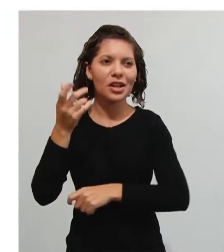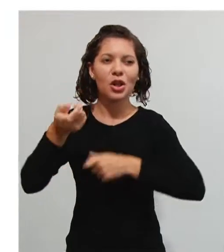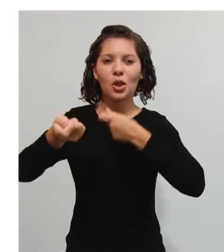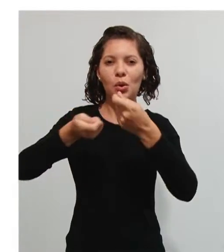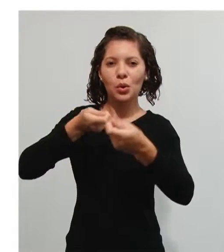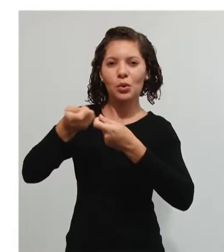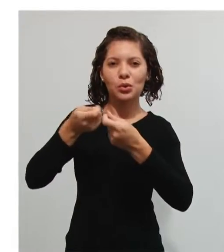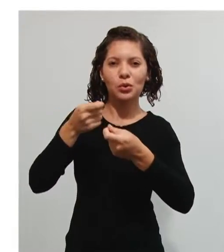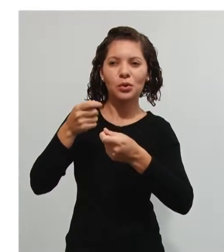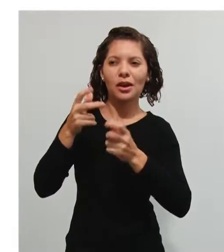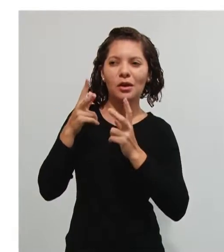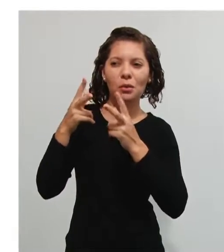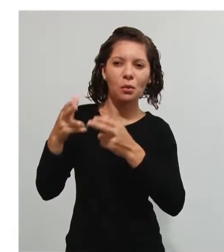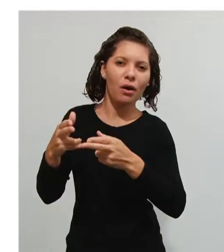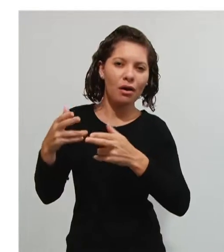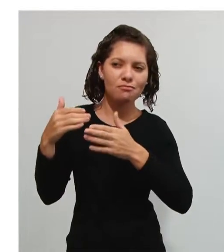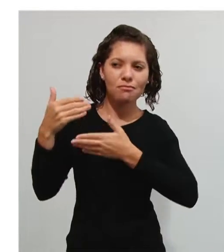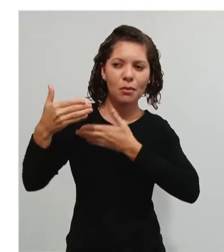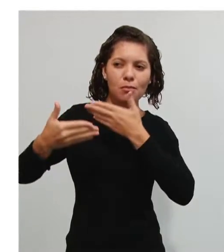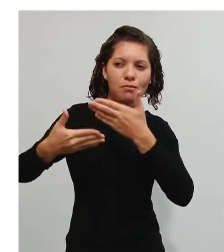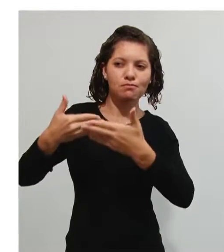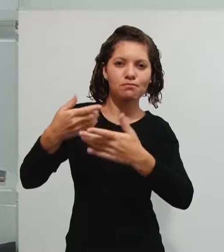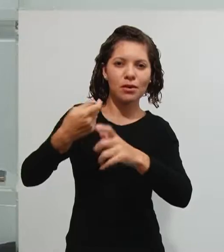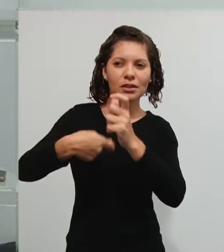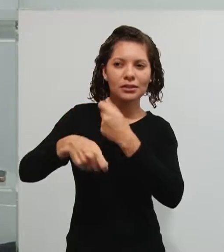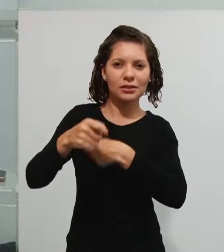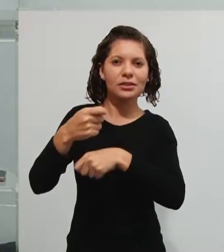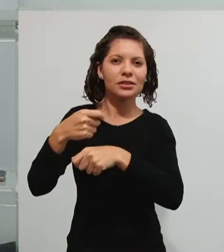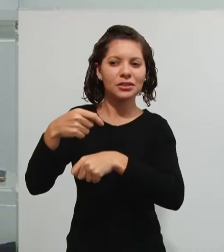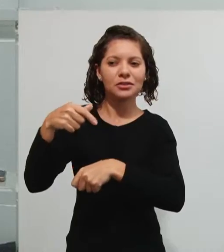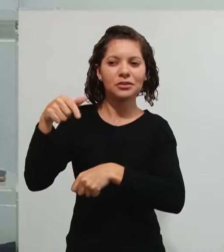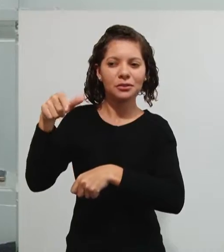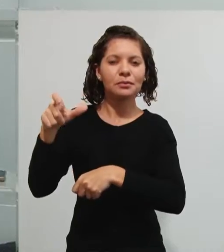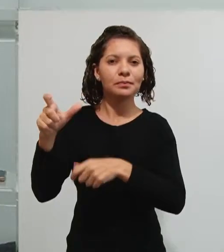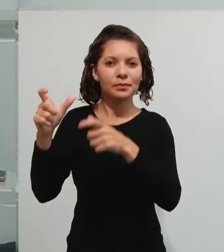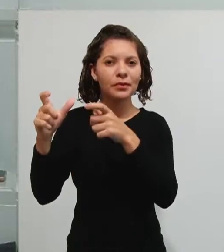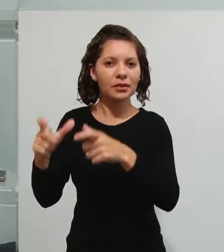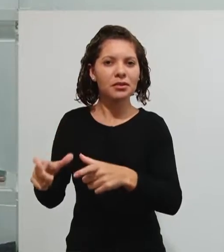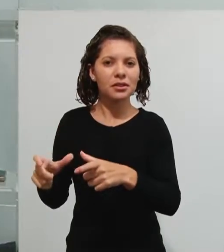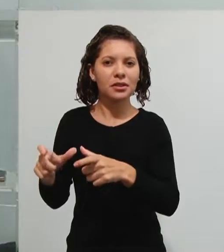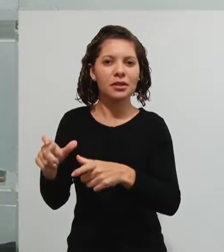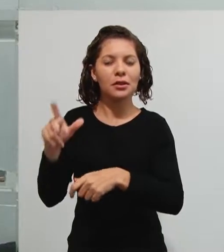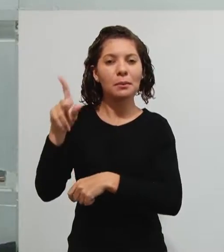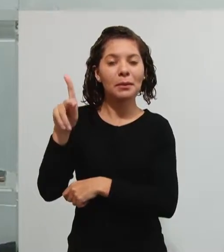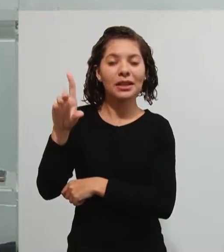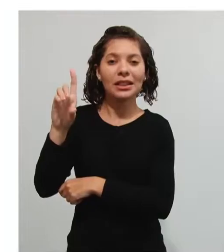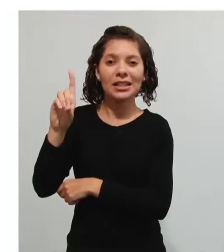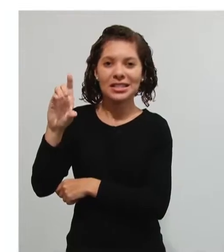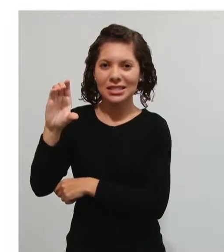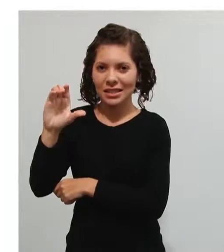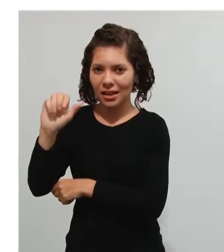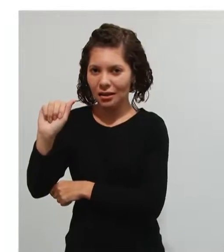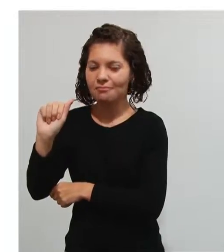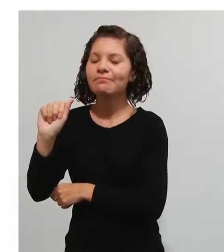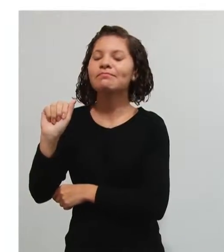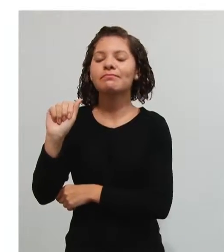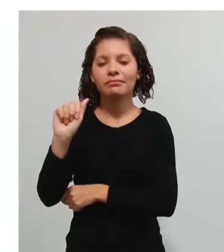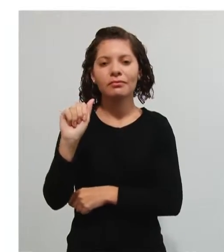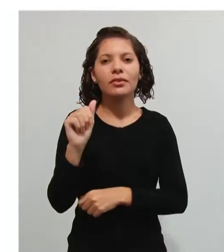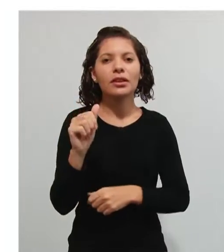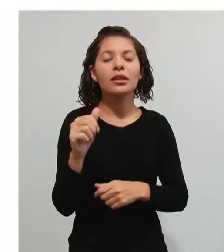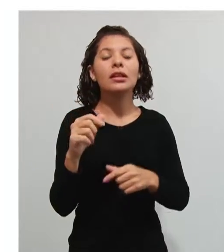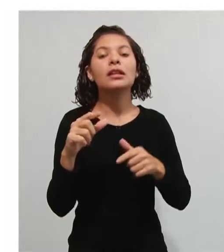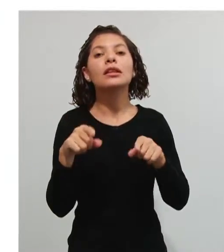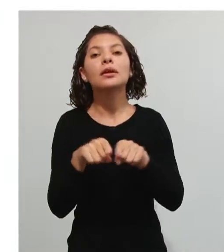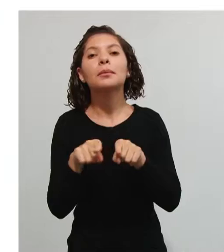um processo administrativo ali dentro do cartel do PDCA. Já o legislativo